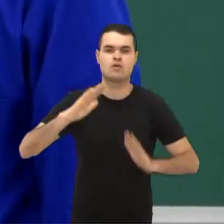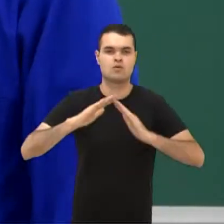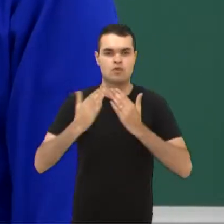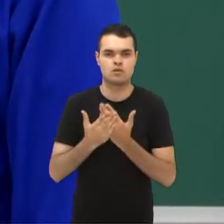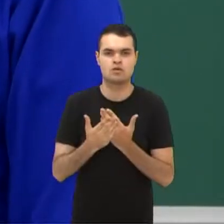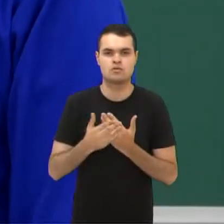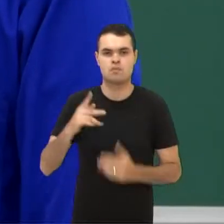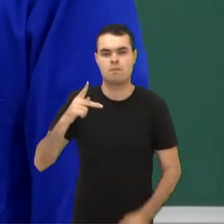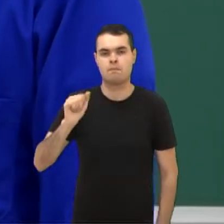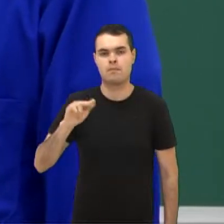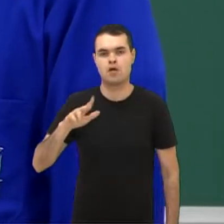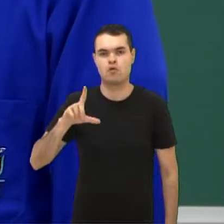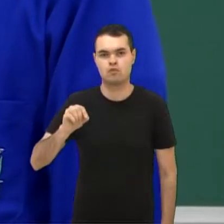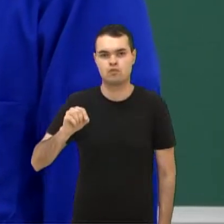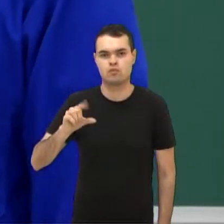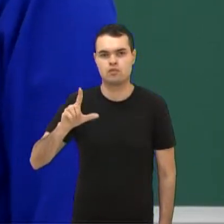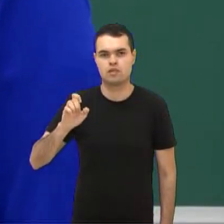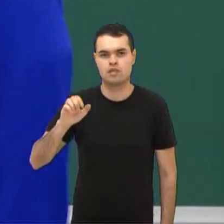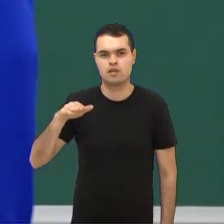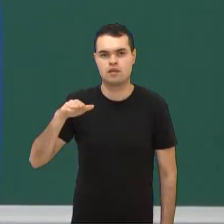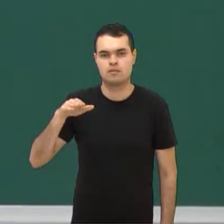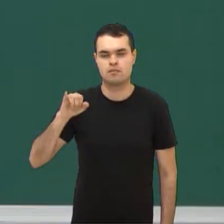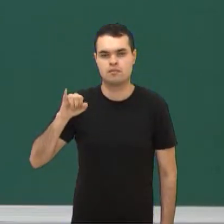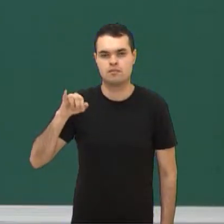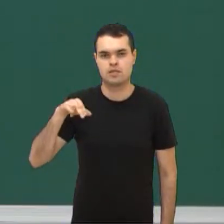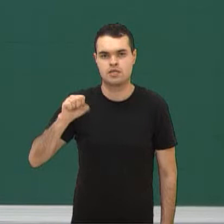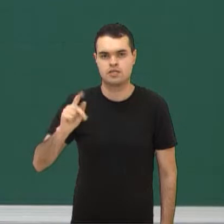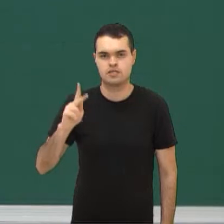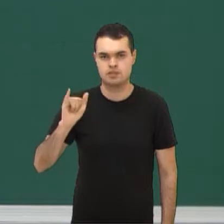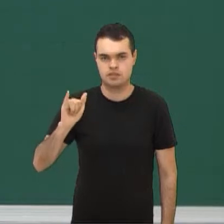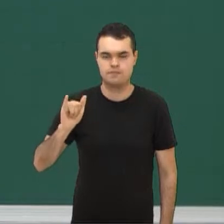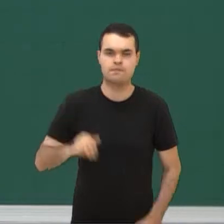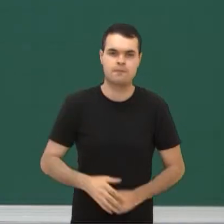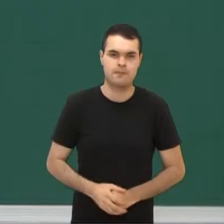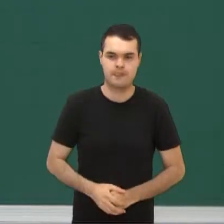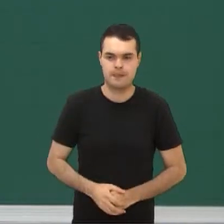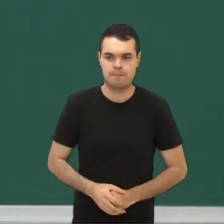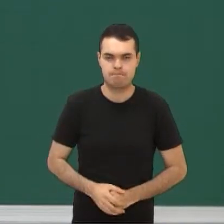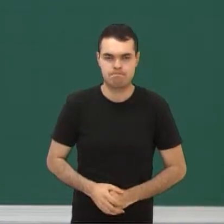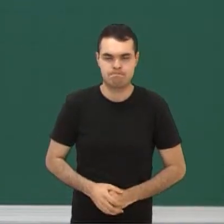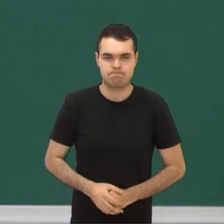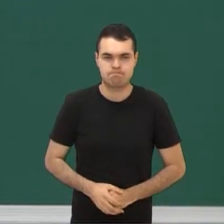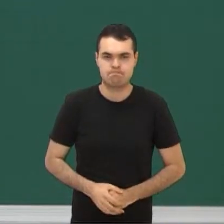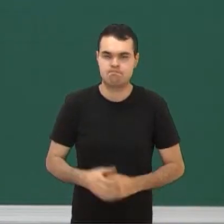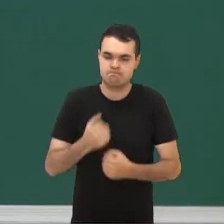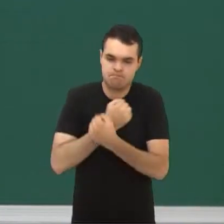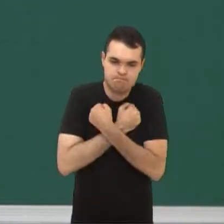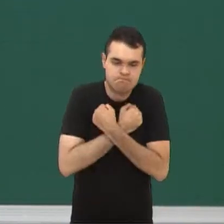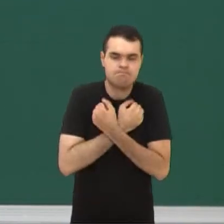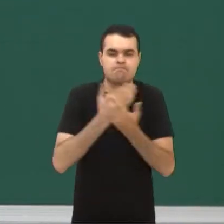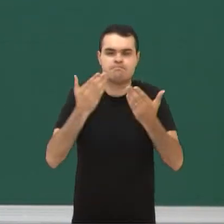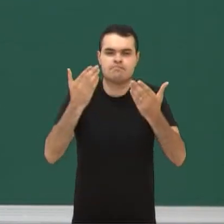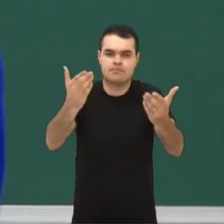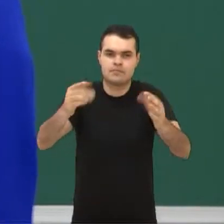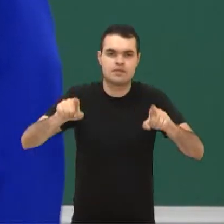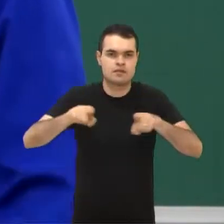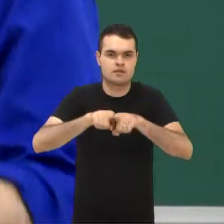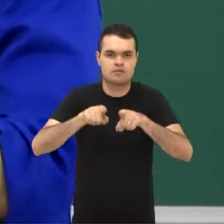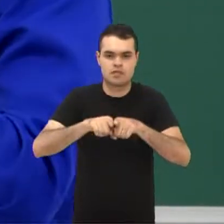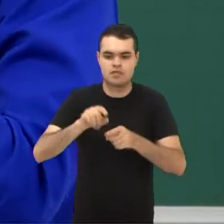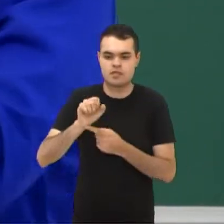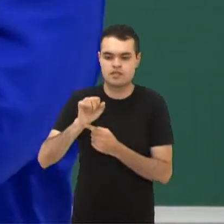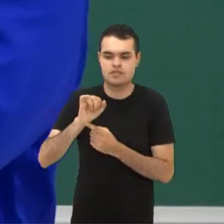abraço aí pro pessoal do Colégio Estadual Paulo Leminski. A Yasmin aqui, mandamos um abraço pro seu colégio, Yasmin, valeu. O Silvio